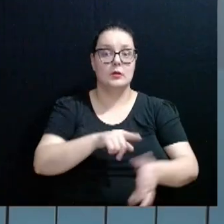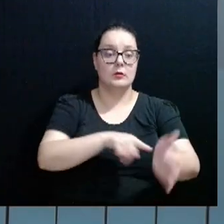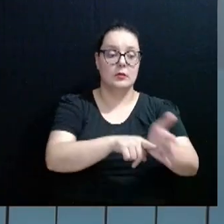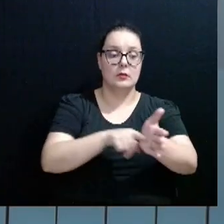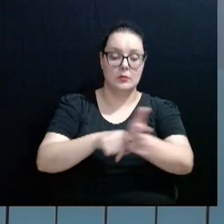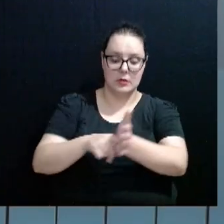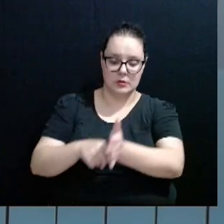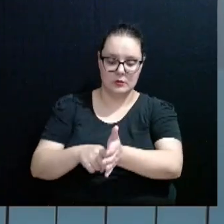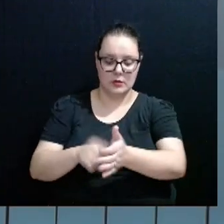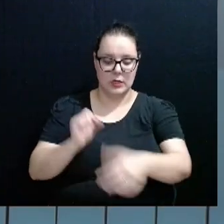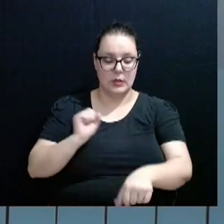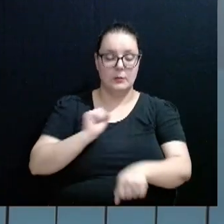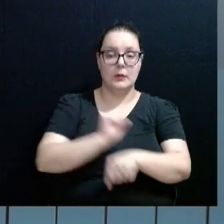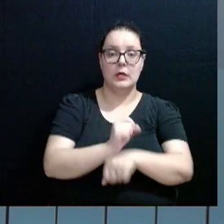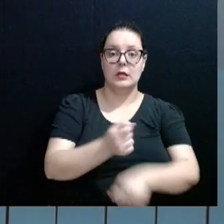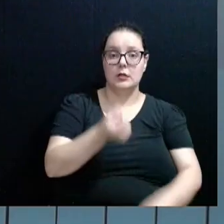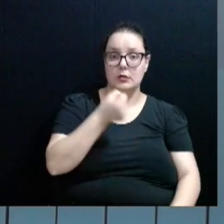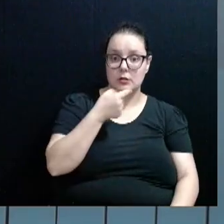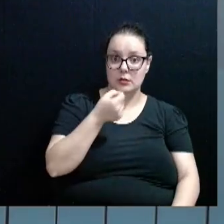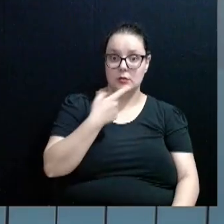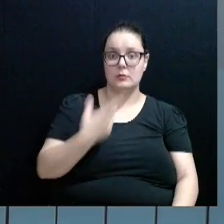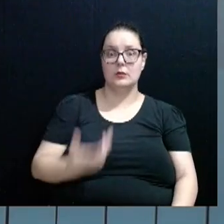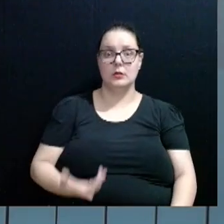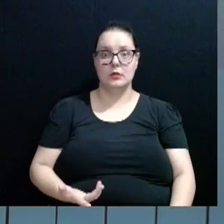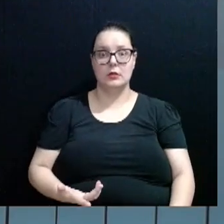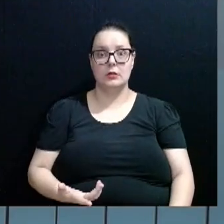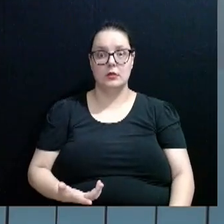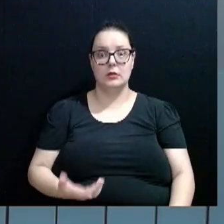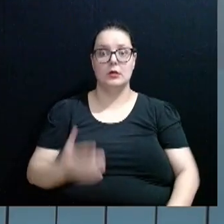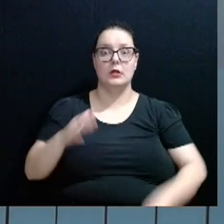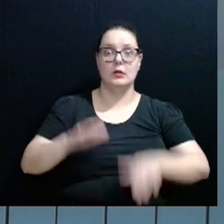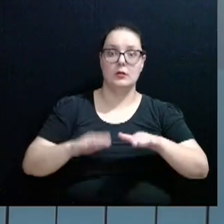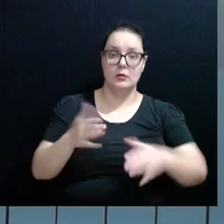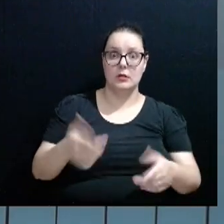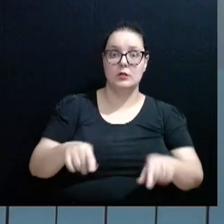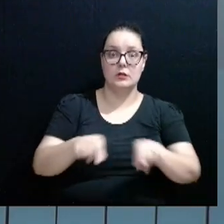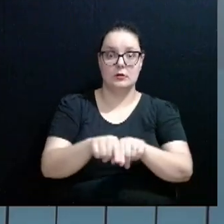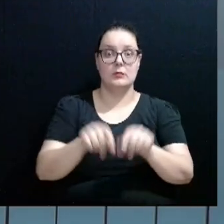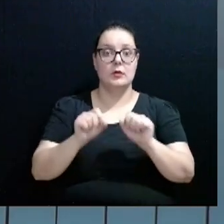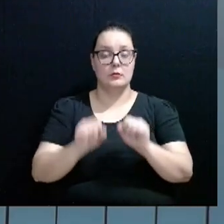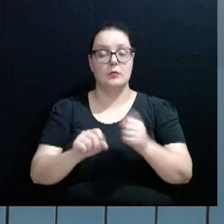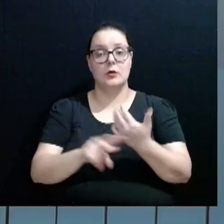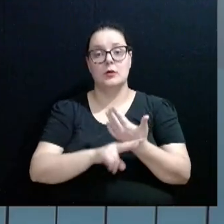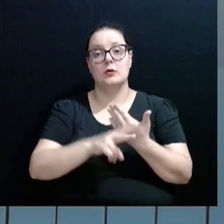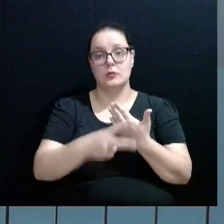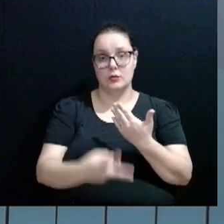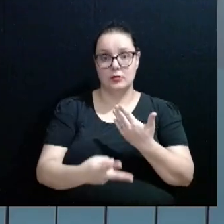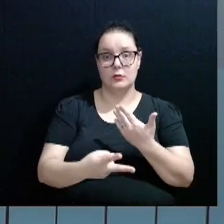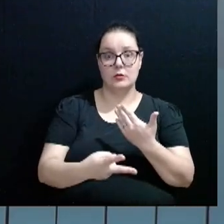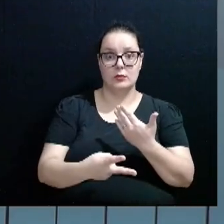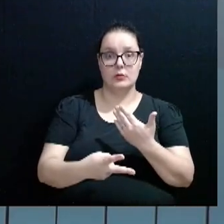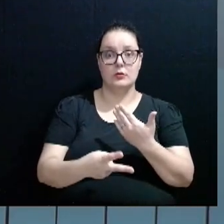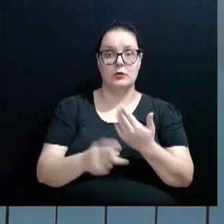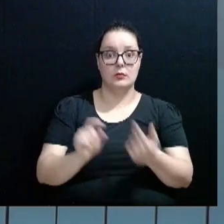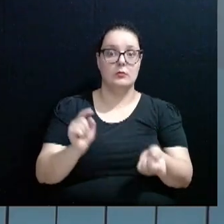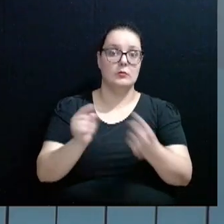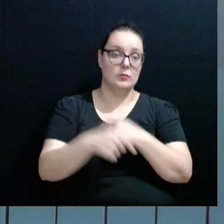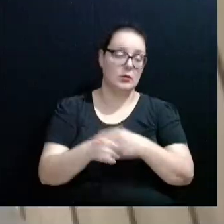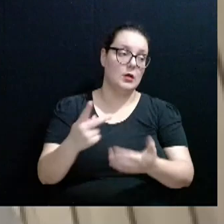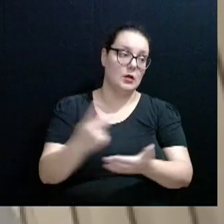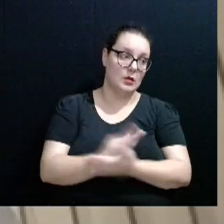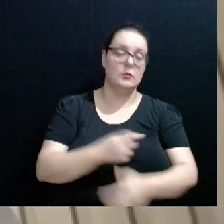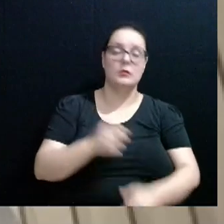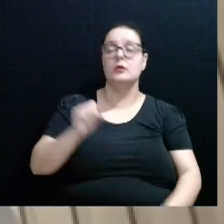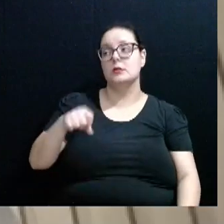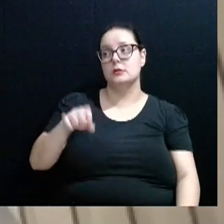de tomar uma medicação, de repente, isso também pode causar um efeito contrário, né? Isso.